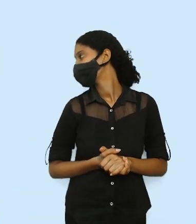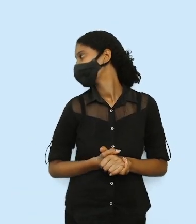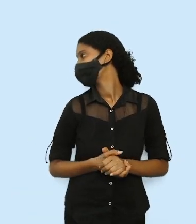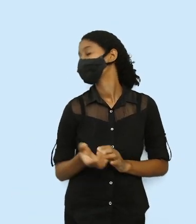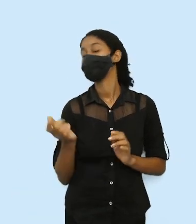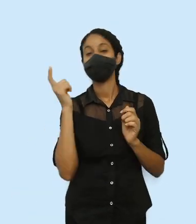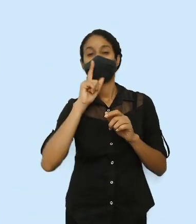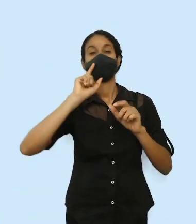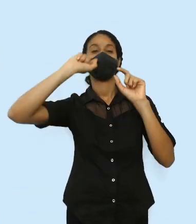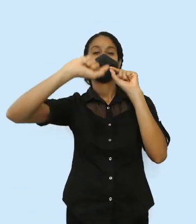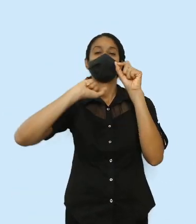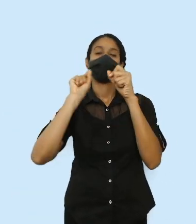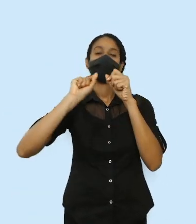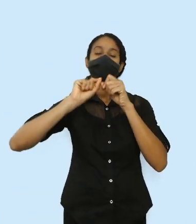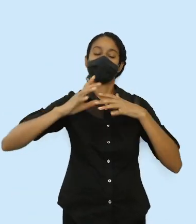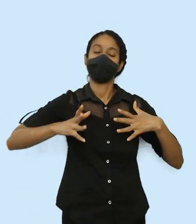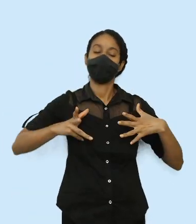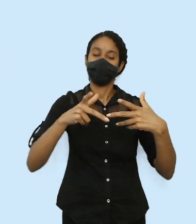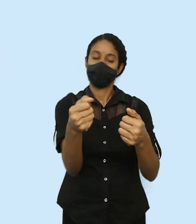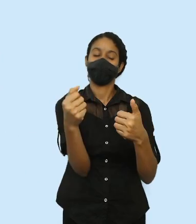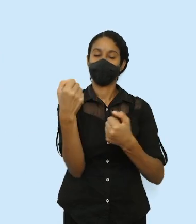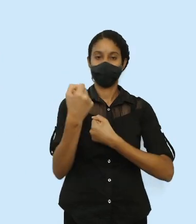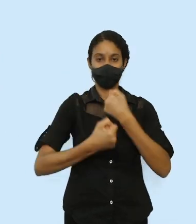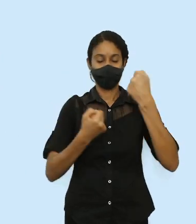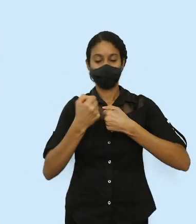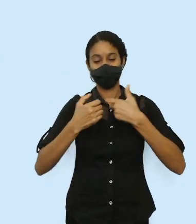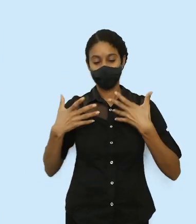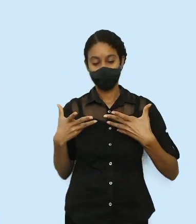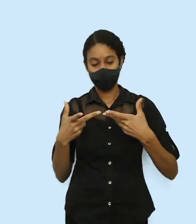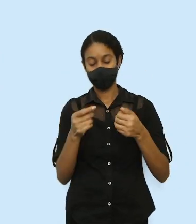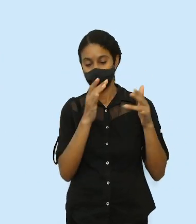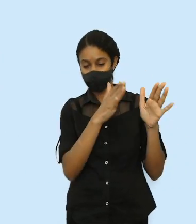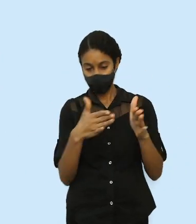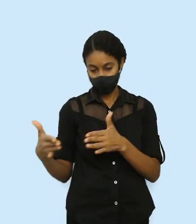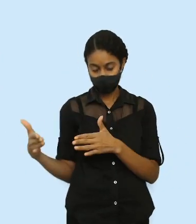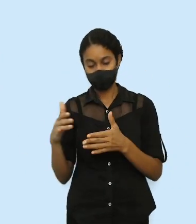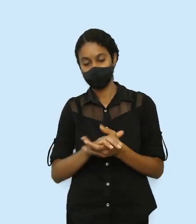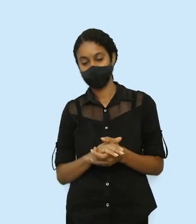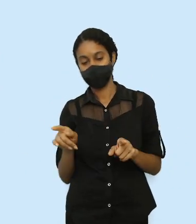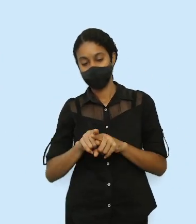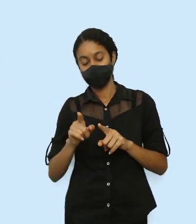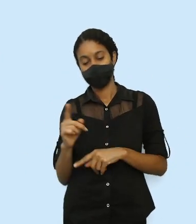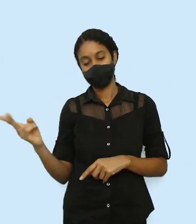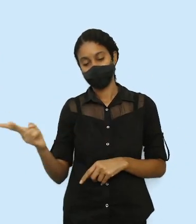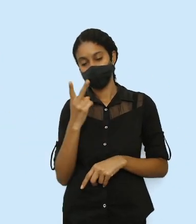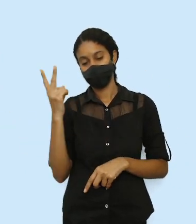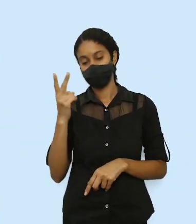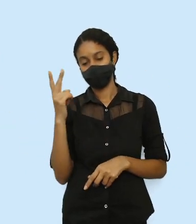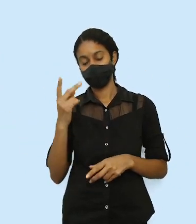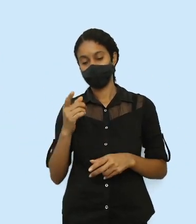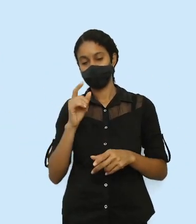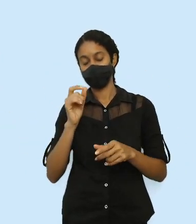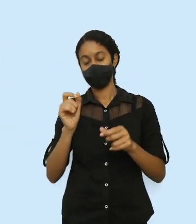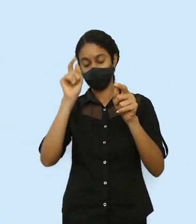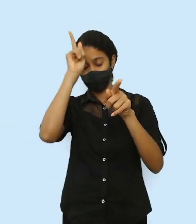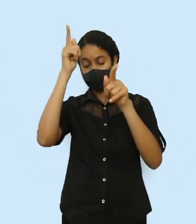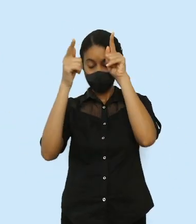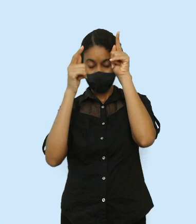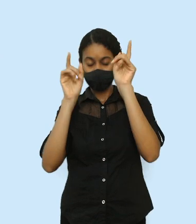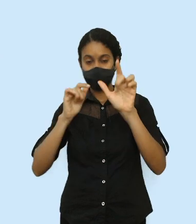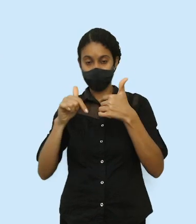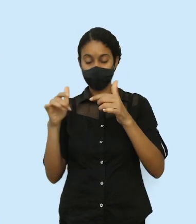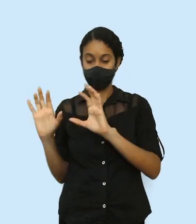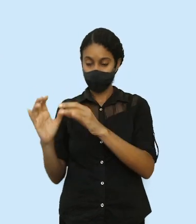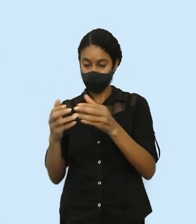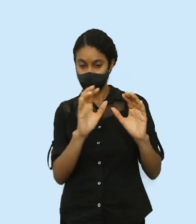consiga produzir por completo um veículo em todas as etapas, além de valorizar a criatividade e o trabalho